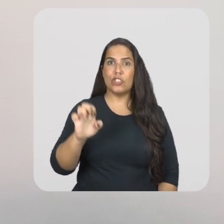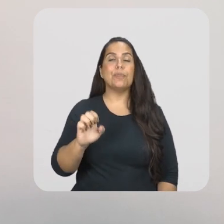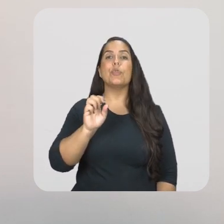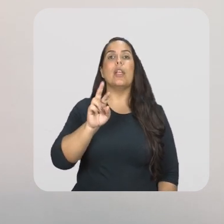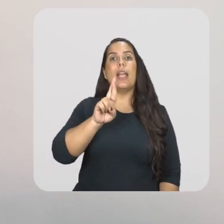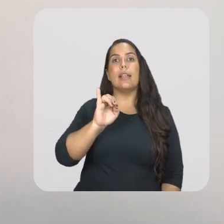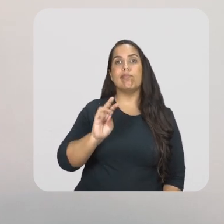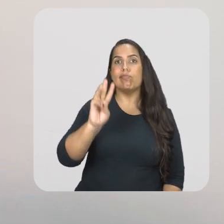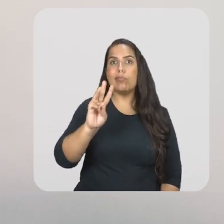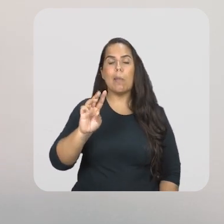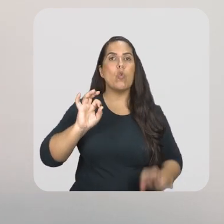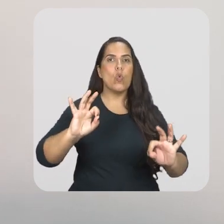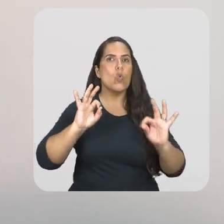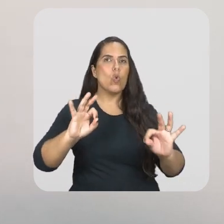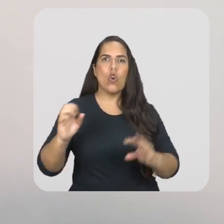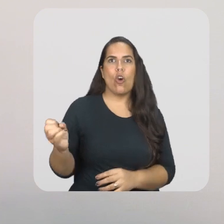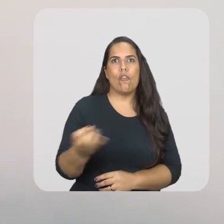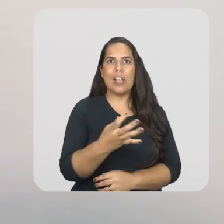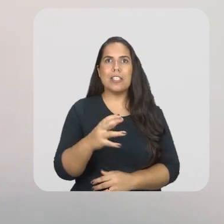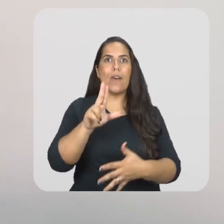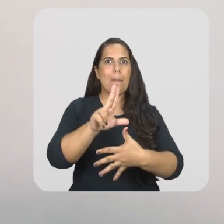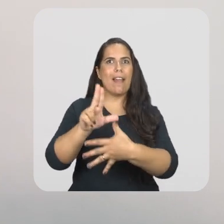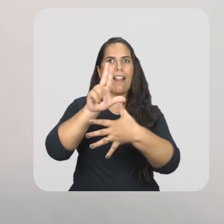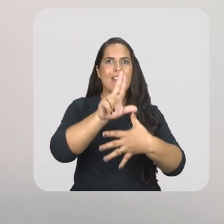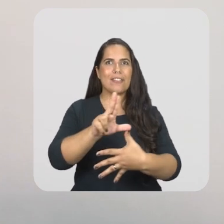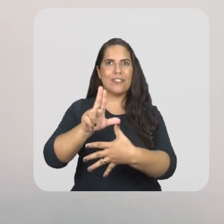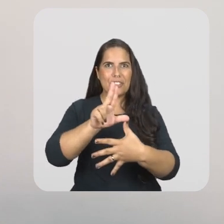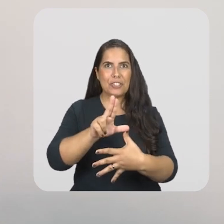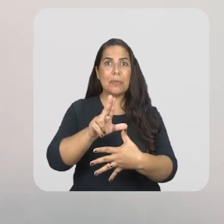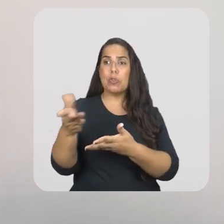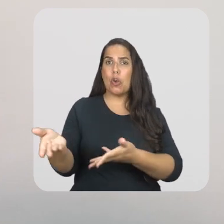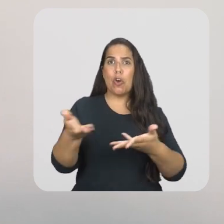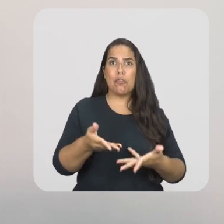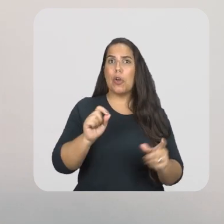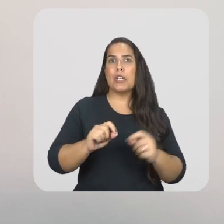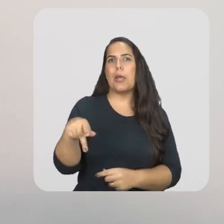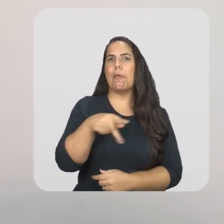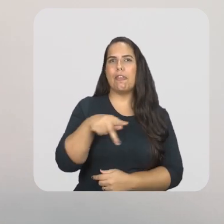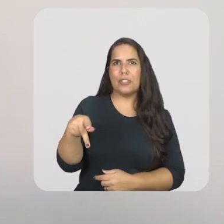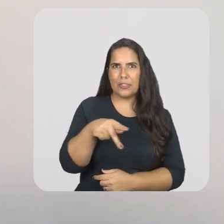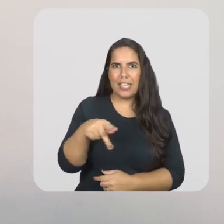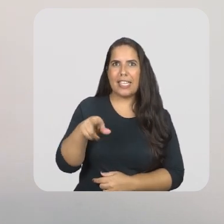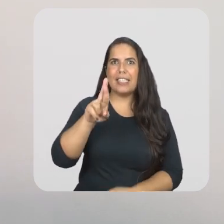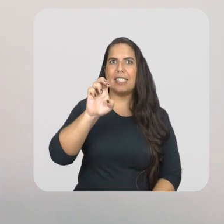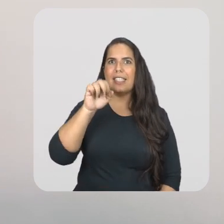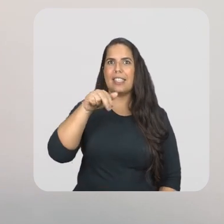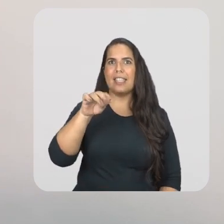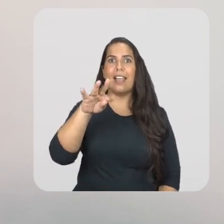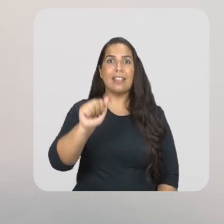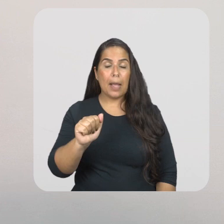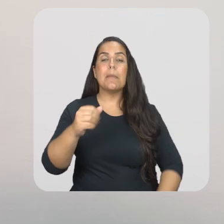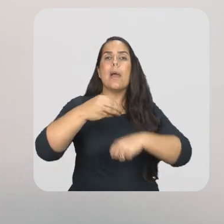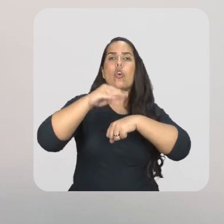Innovation Week, o maior evento de inovação da América Latina. Nossa convidada, a professora Renata Angeli, retorna ao podcast